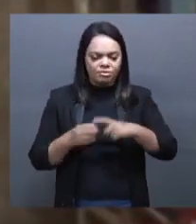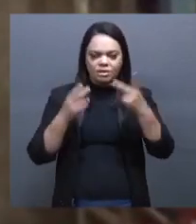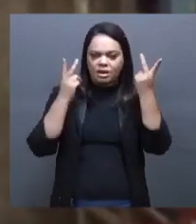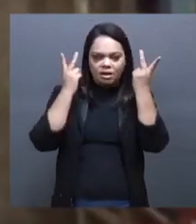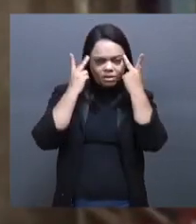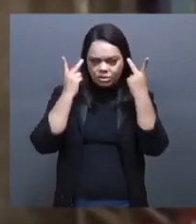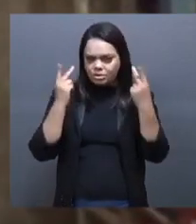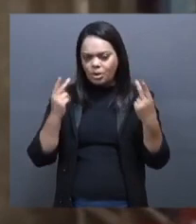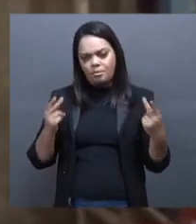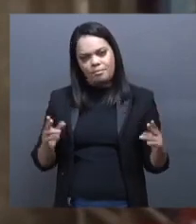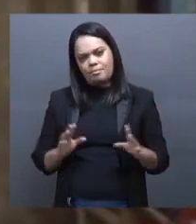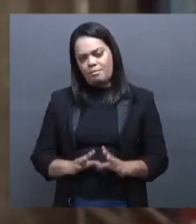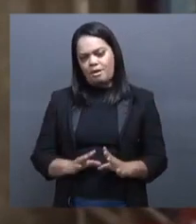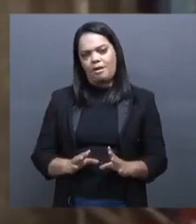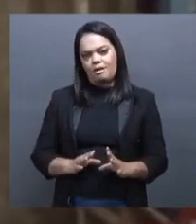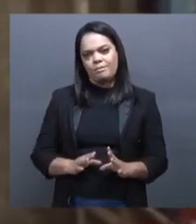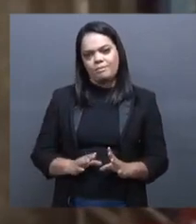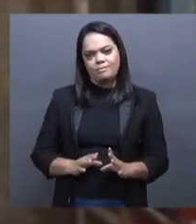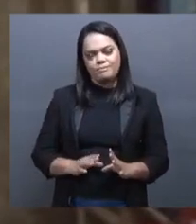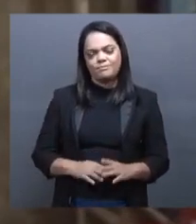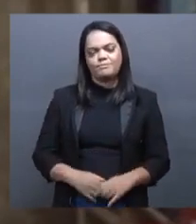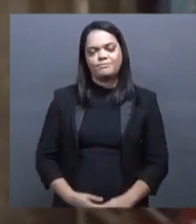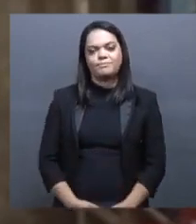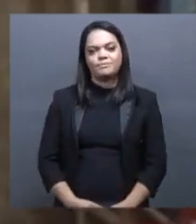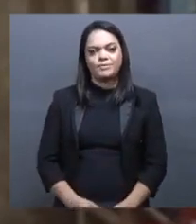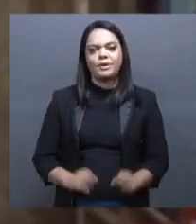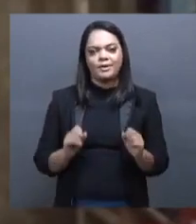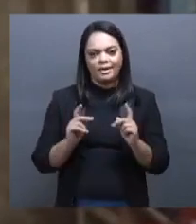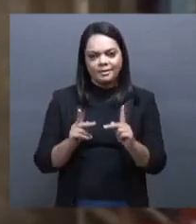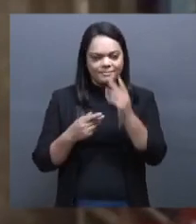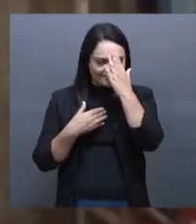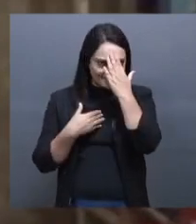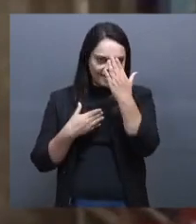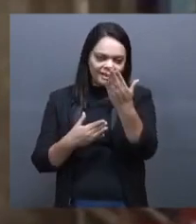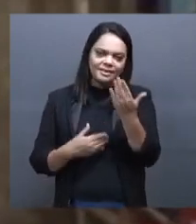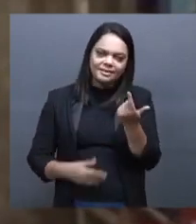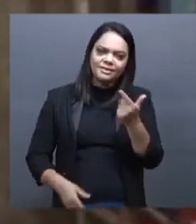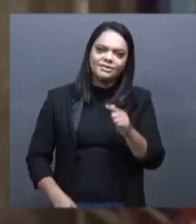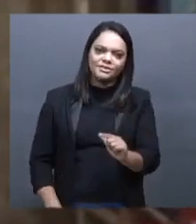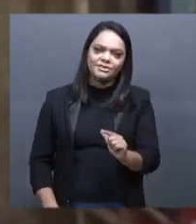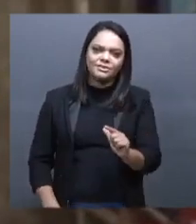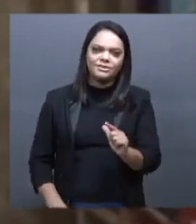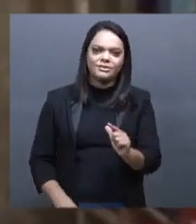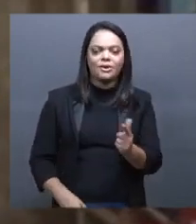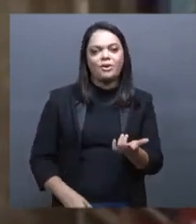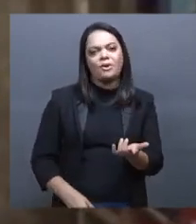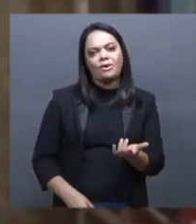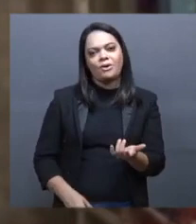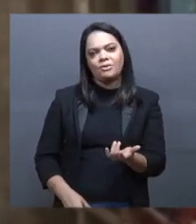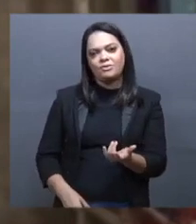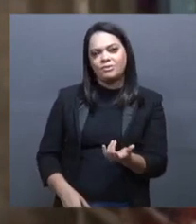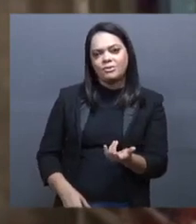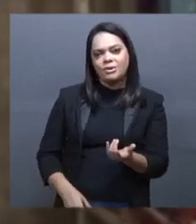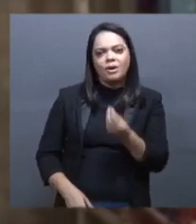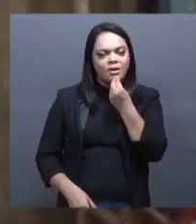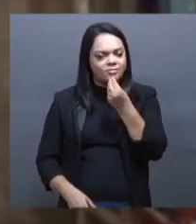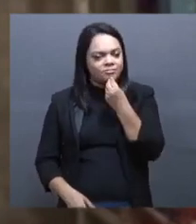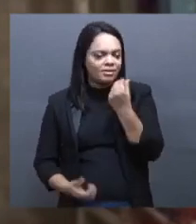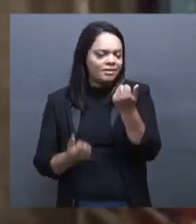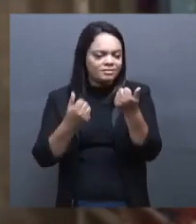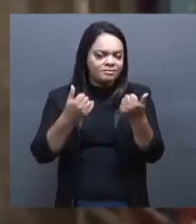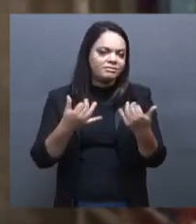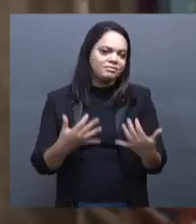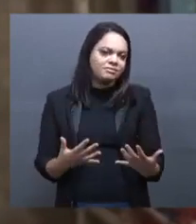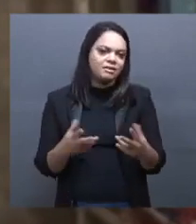aí no estado mínimo de normalidade, tá? Agradeço de novo pelo espaço para tratar dessas